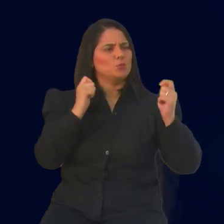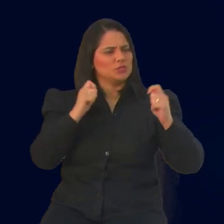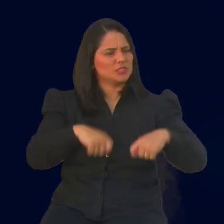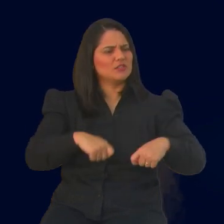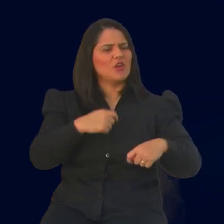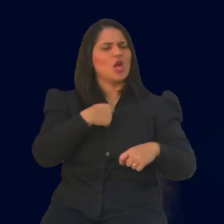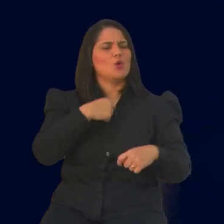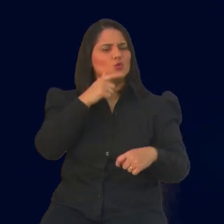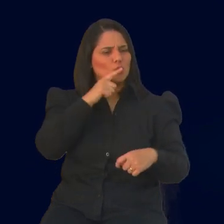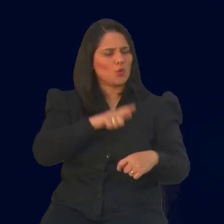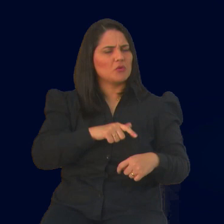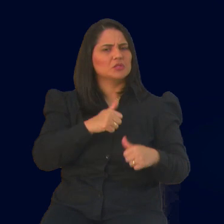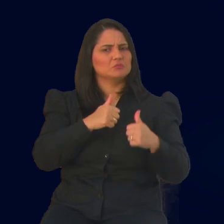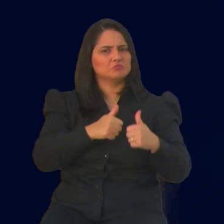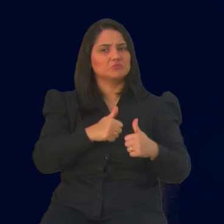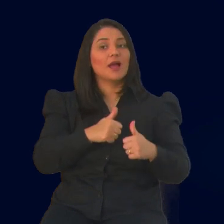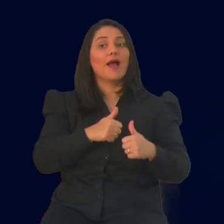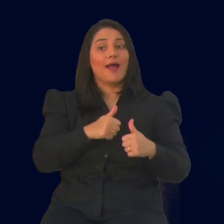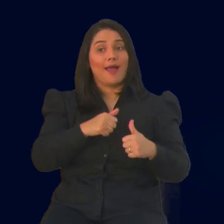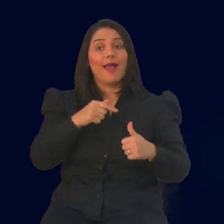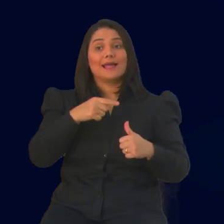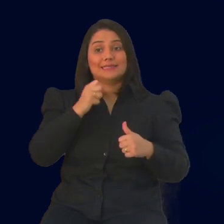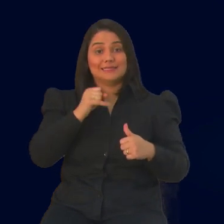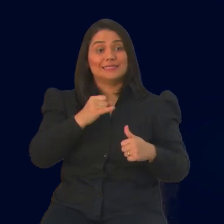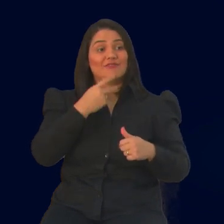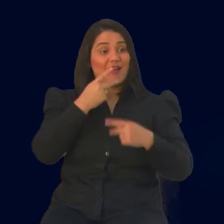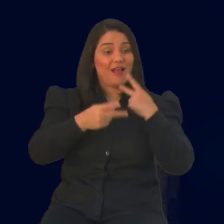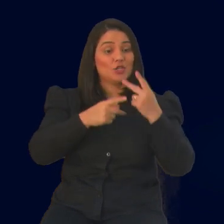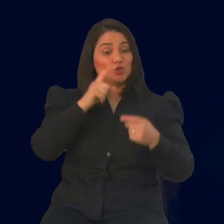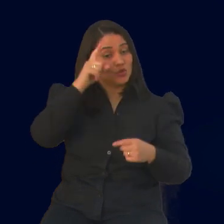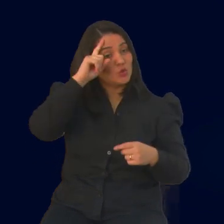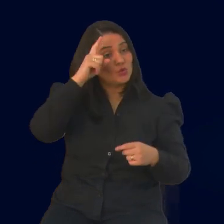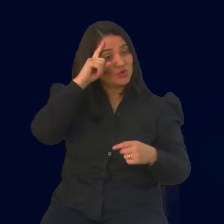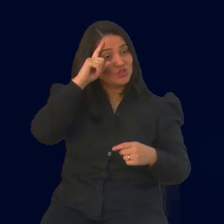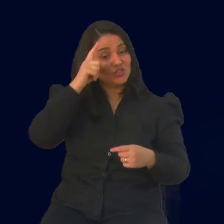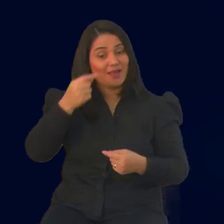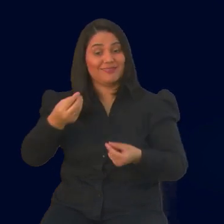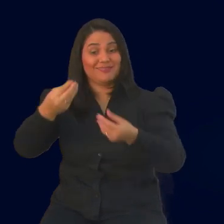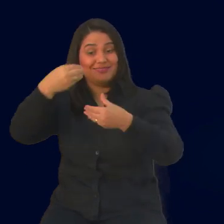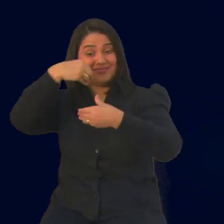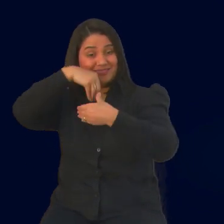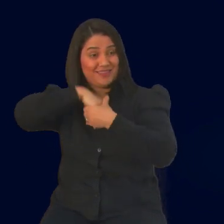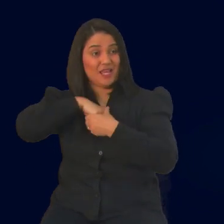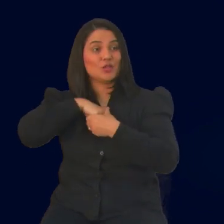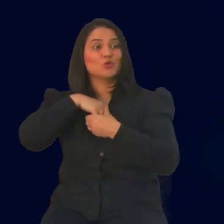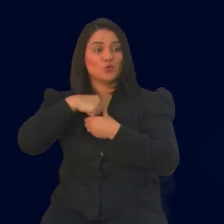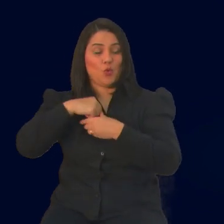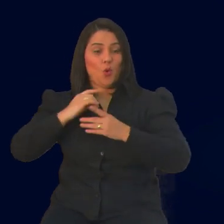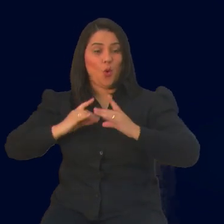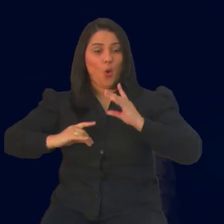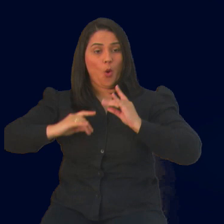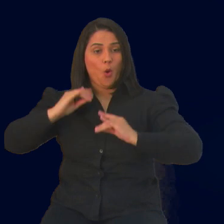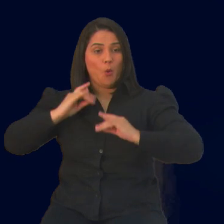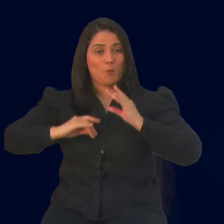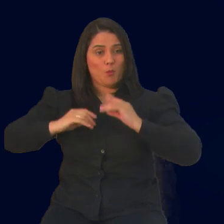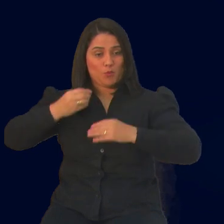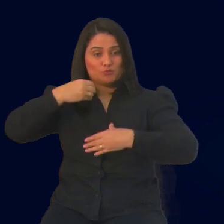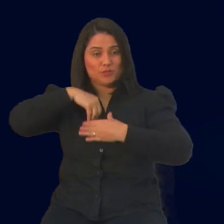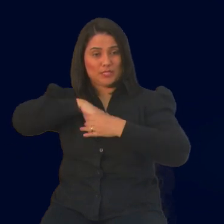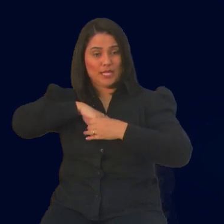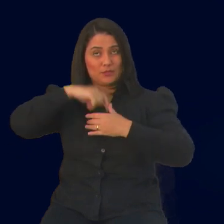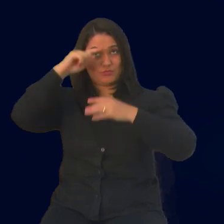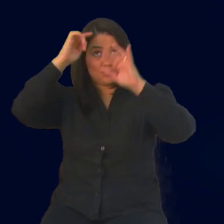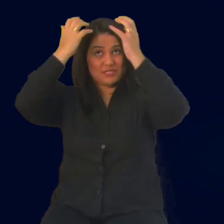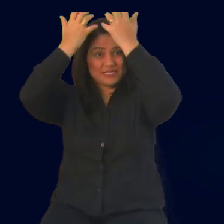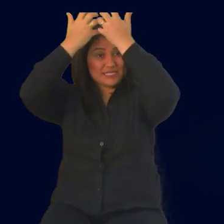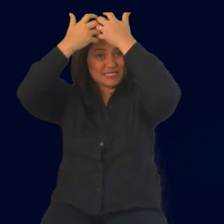positivas geram também reações internas, hormonais e neuro-hormonais,